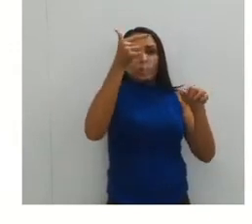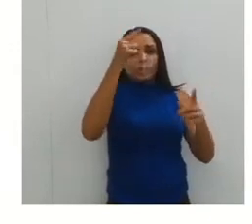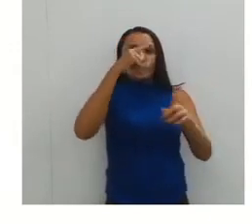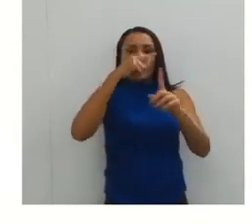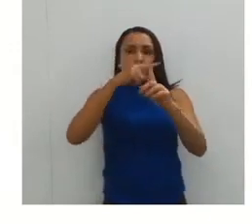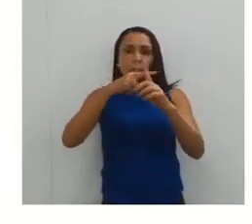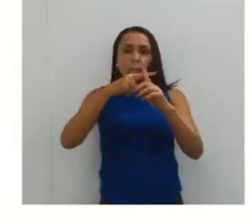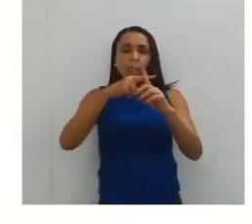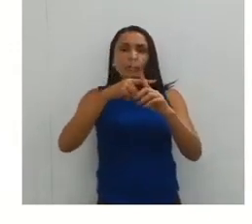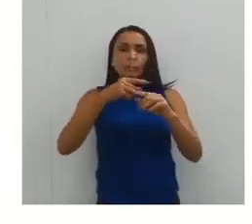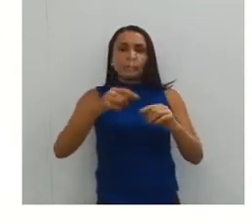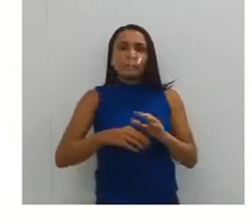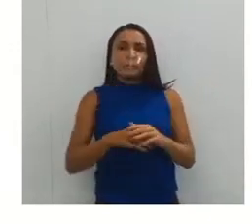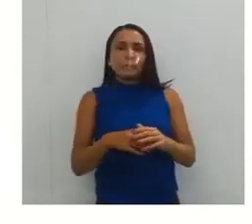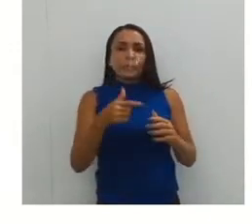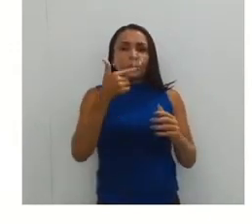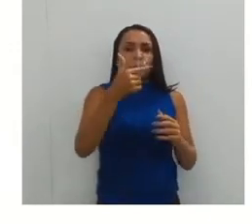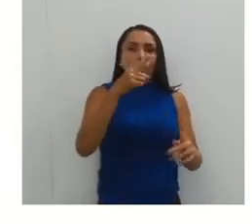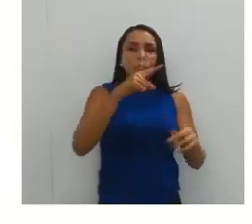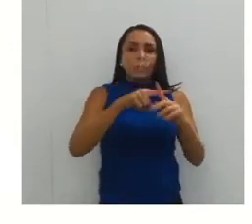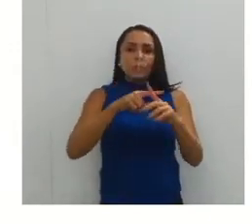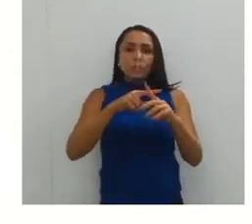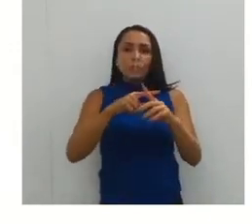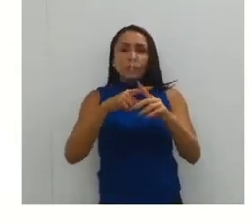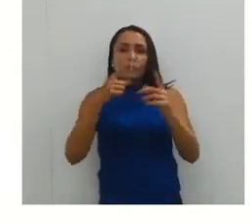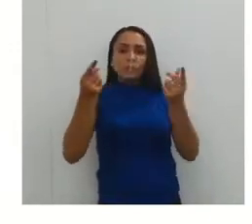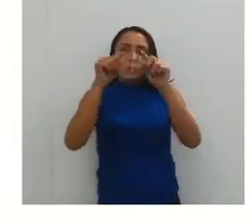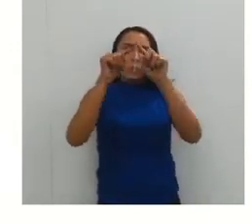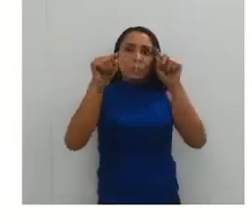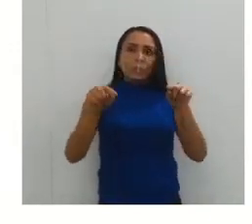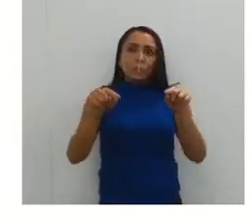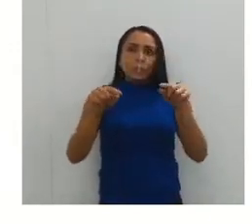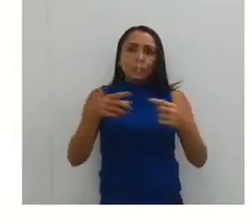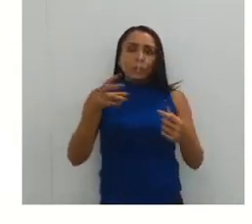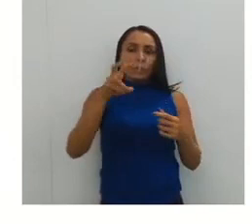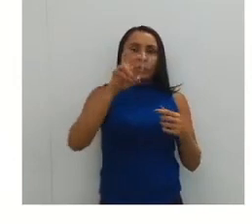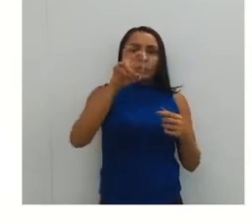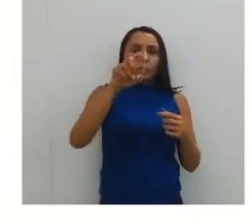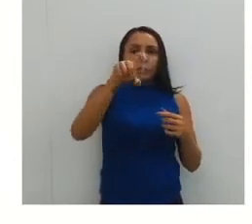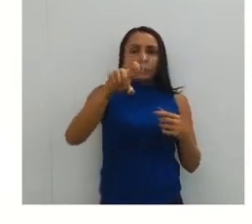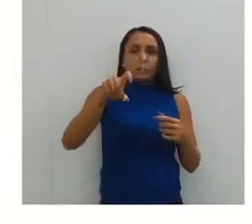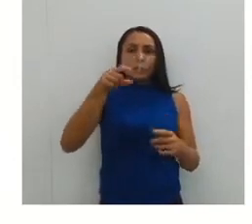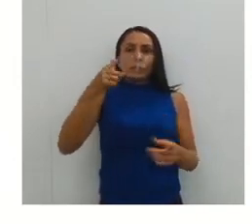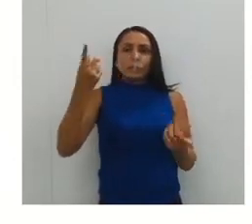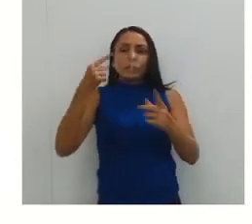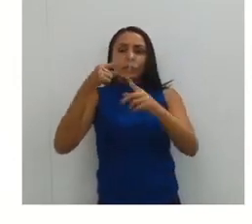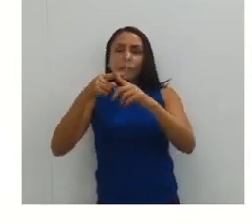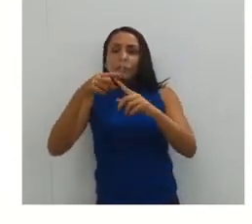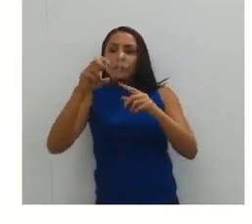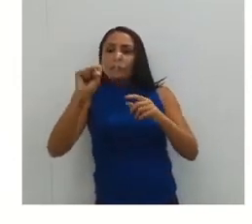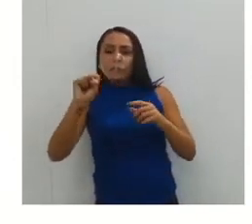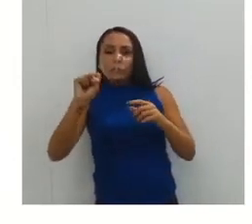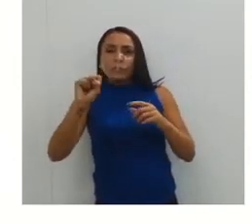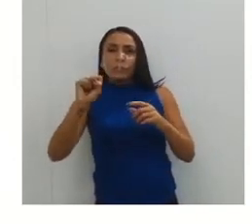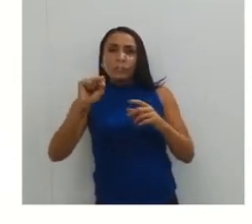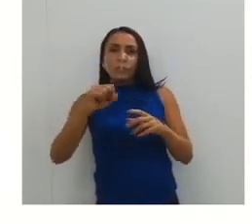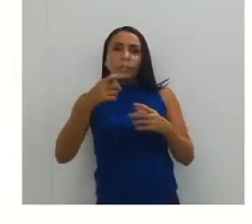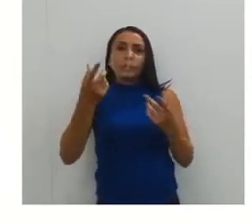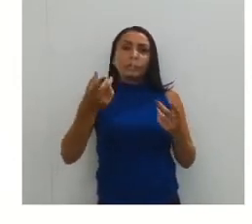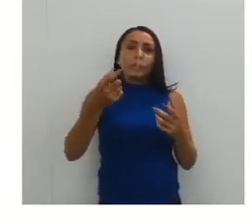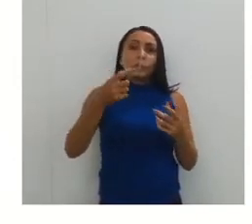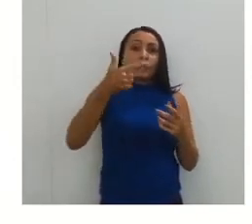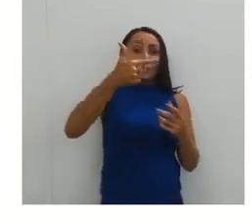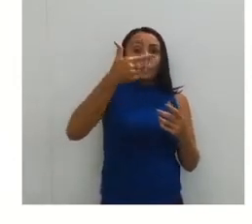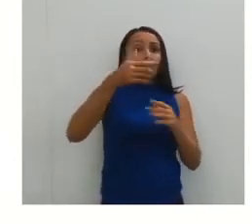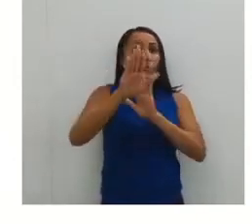vezes o primeiro vezes o segundo. Aí, mais 2 vezes o primeiro vezes o segundo. O 2 já permaneceu.